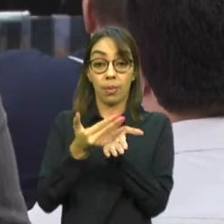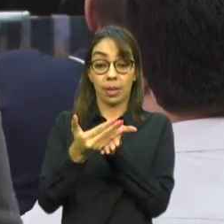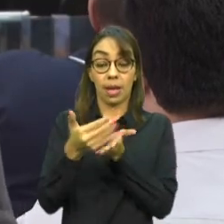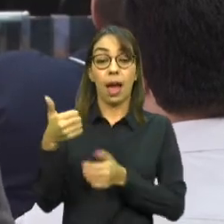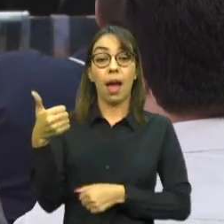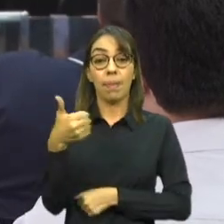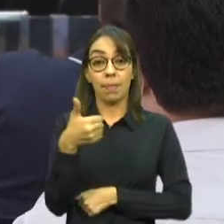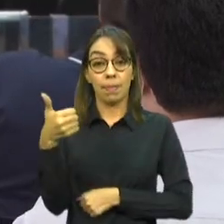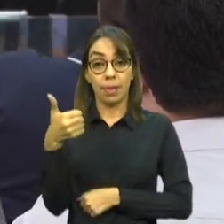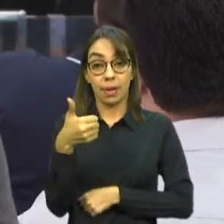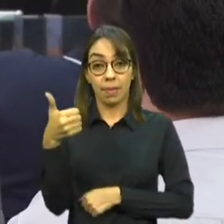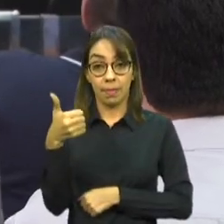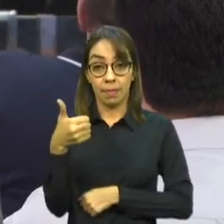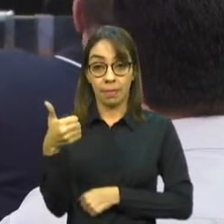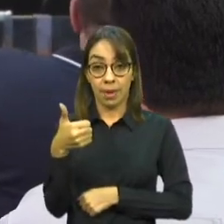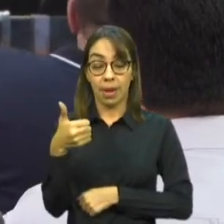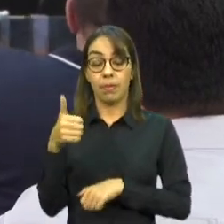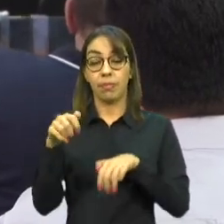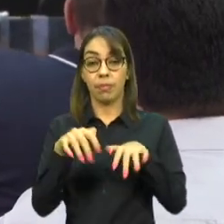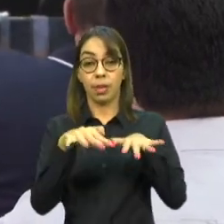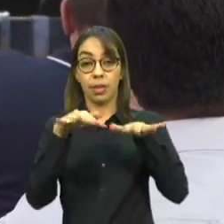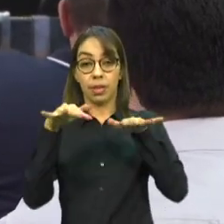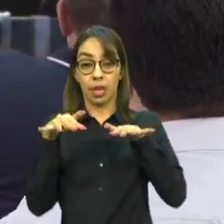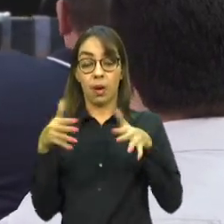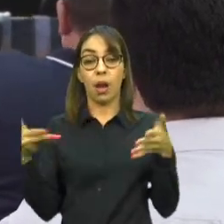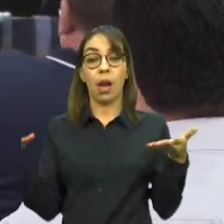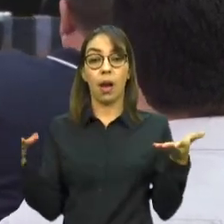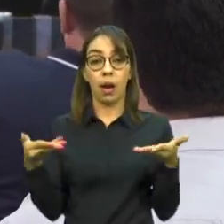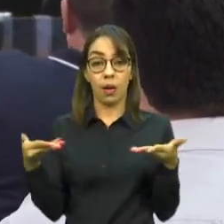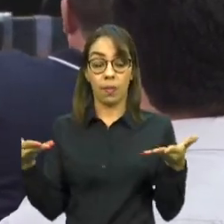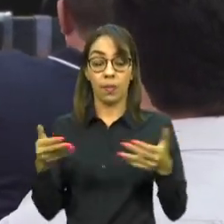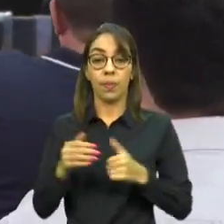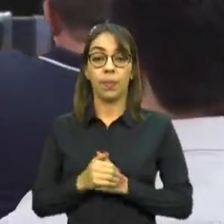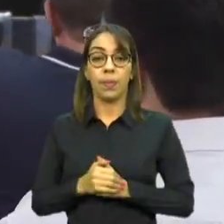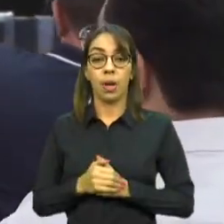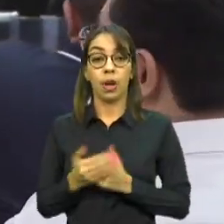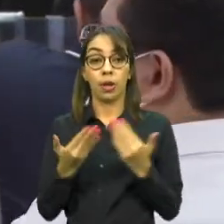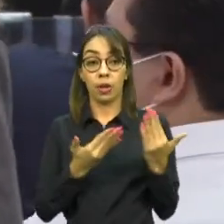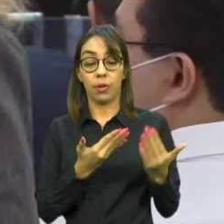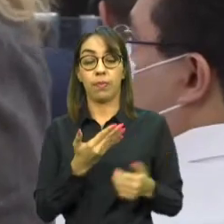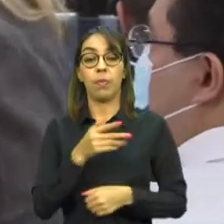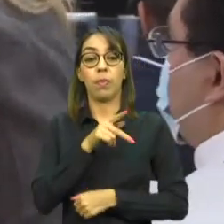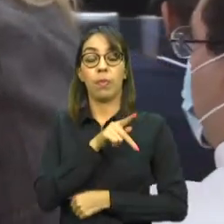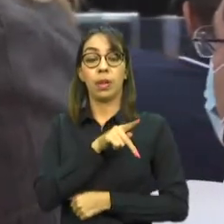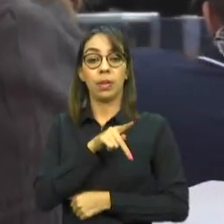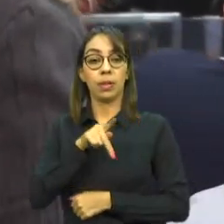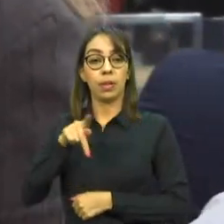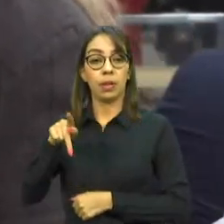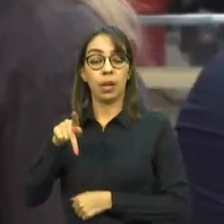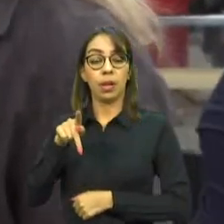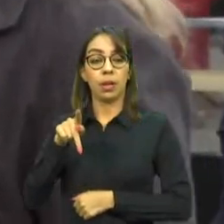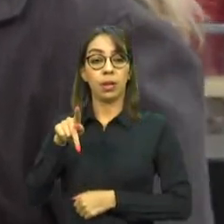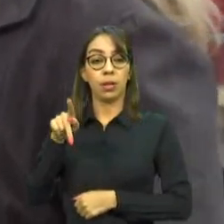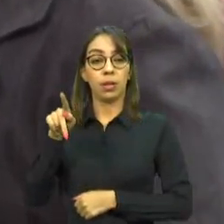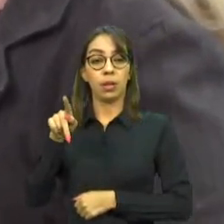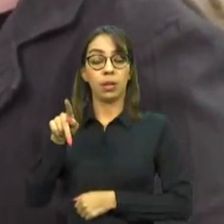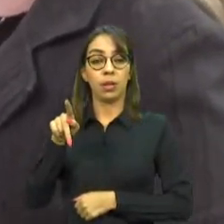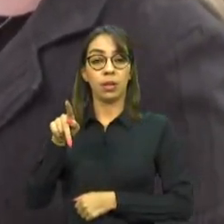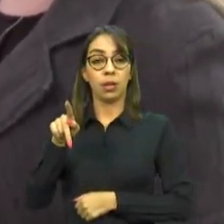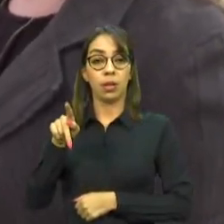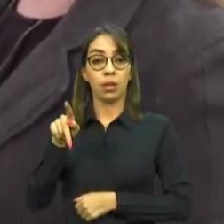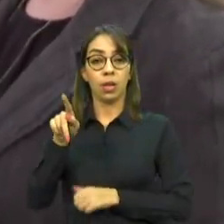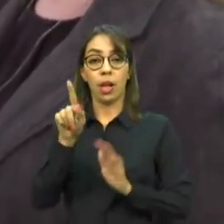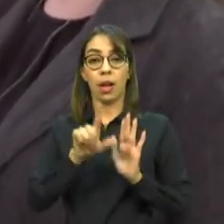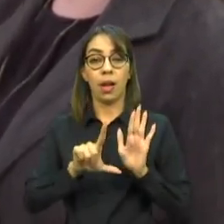itinerante da atual legislatura. Aqui ao meu lado, o diretor do Departamento Legislativo, Carlos Alberto. Bom dia, Carlos Alberto. Bom dia.